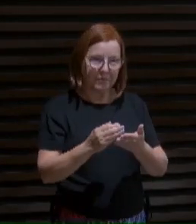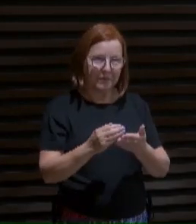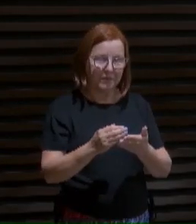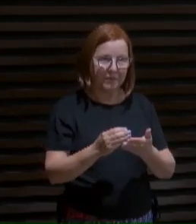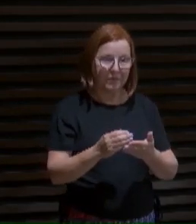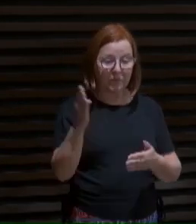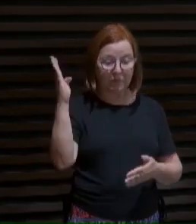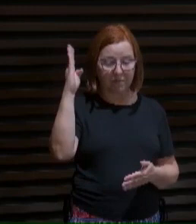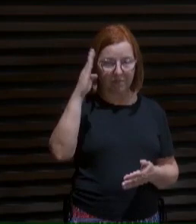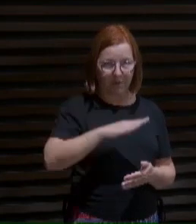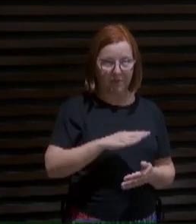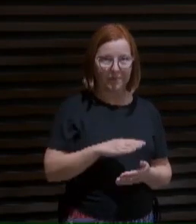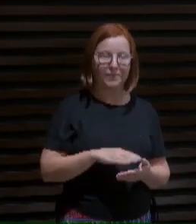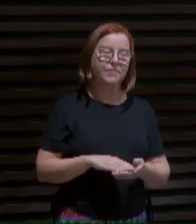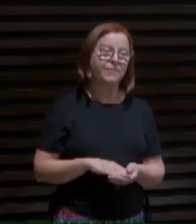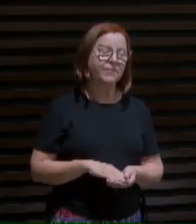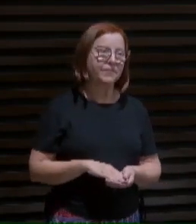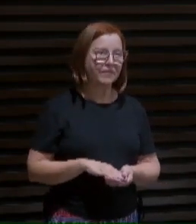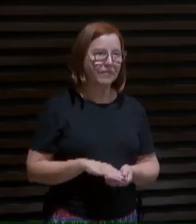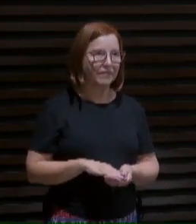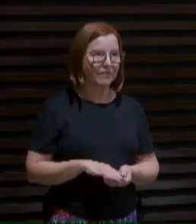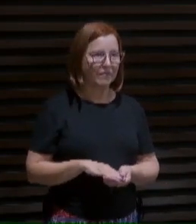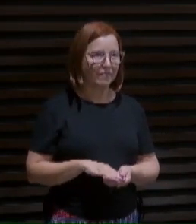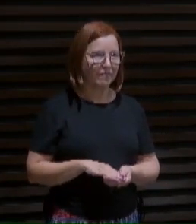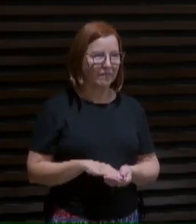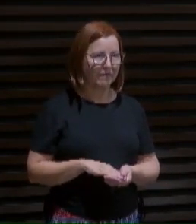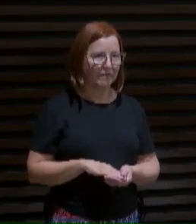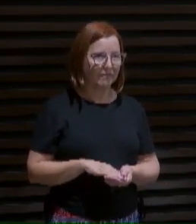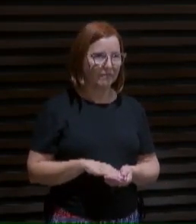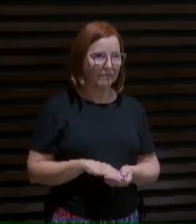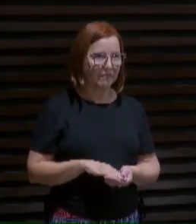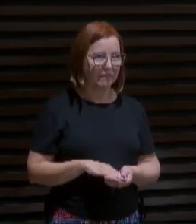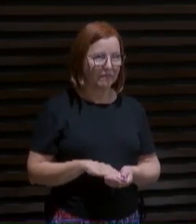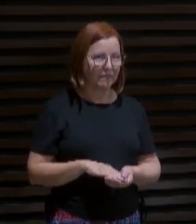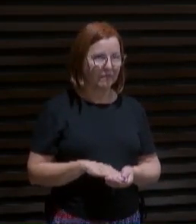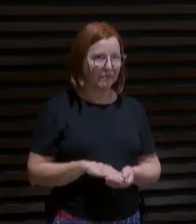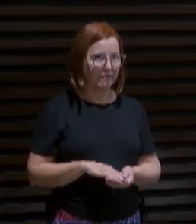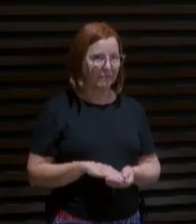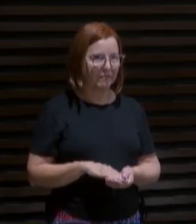mal, que vai trazer uma